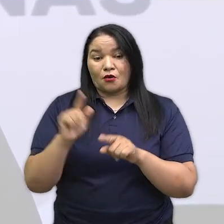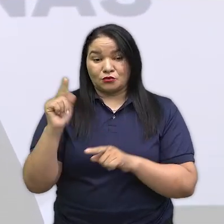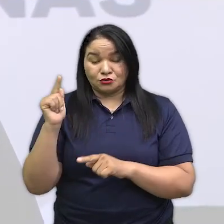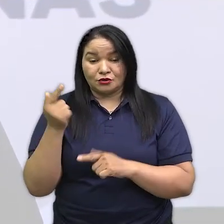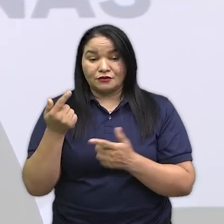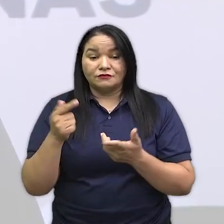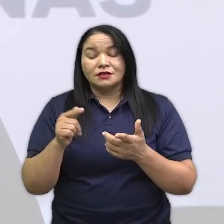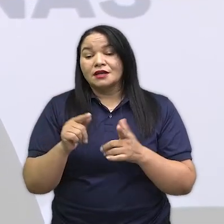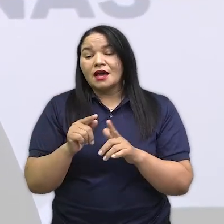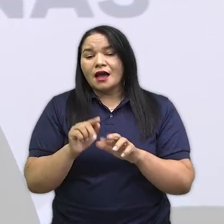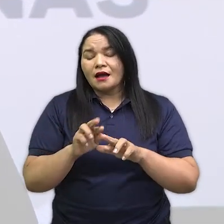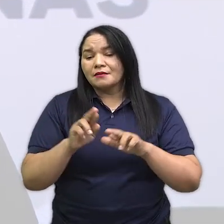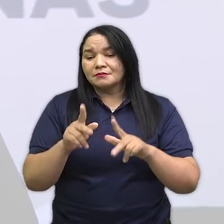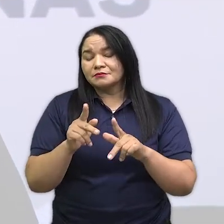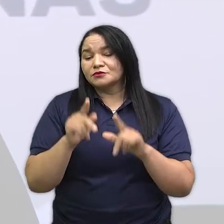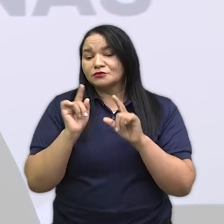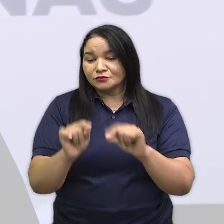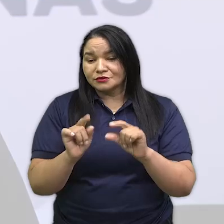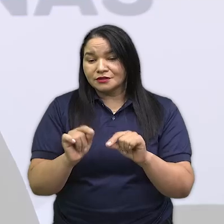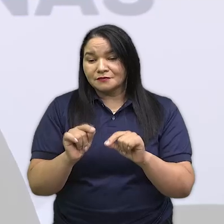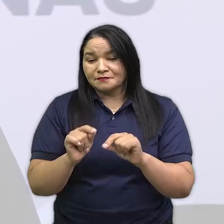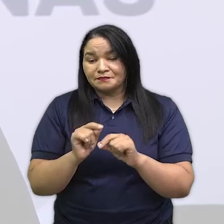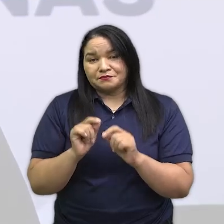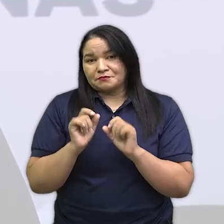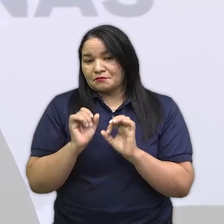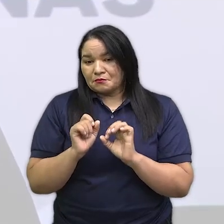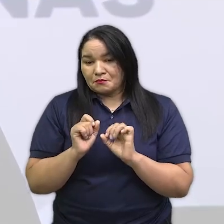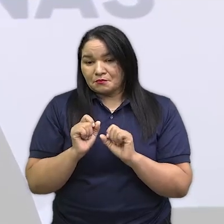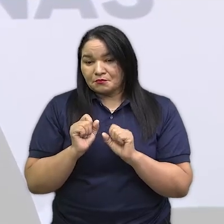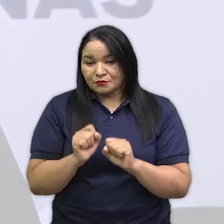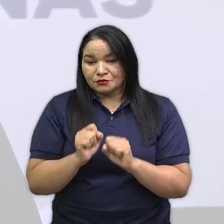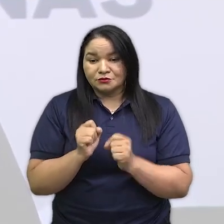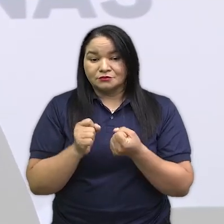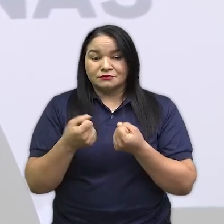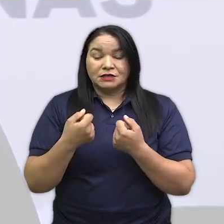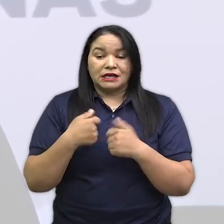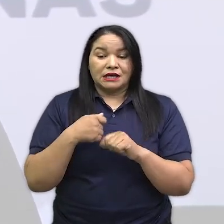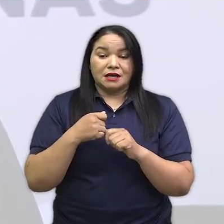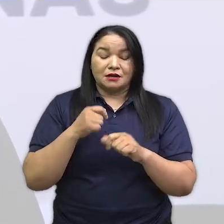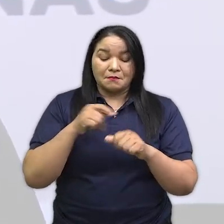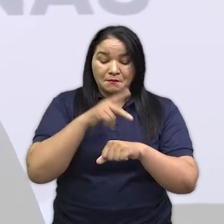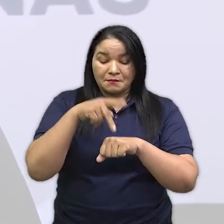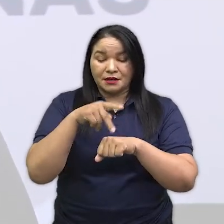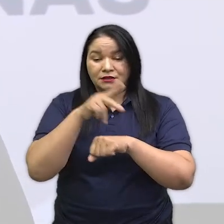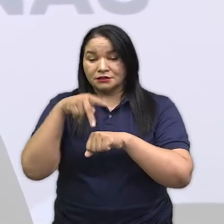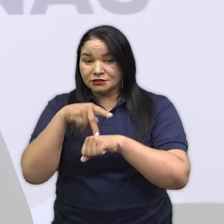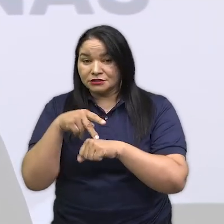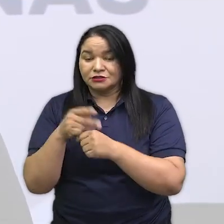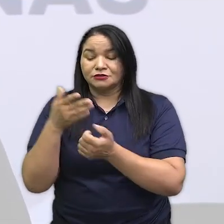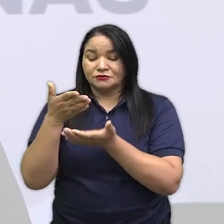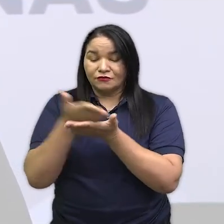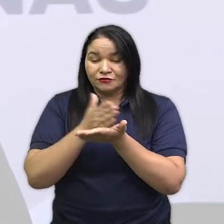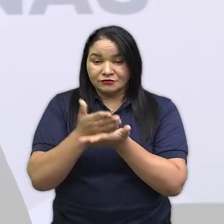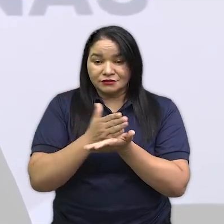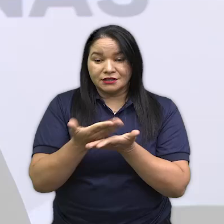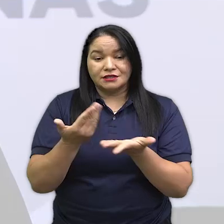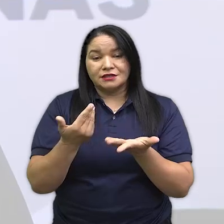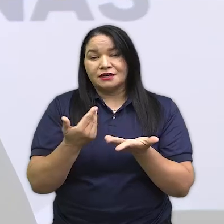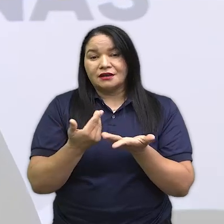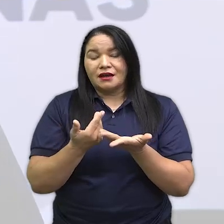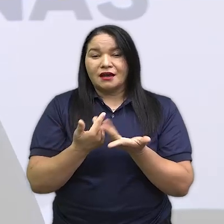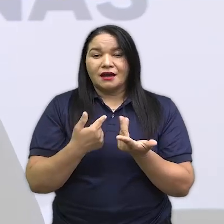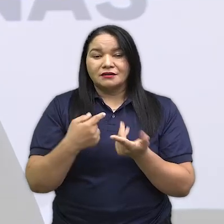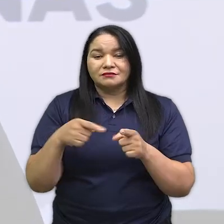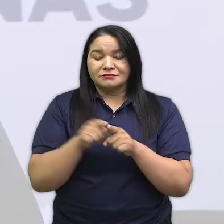estudo, saber um pouco como a política interfere, por exemplo, em políticas internacionais, entre países,